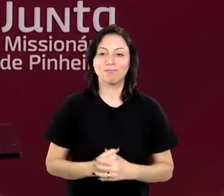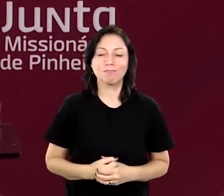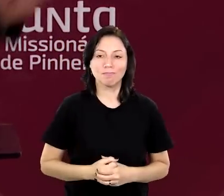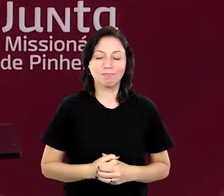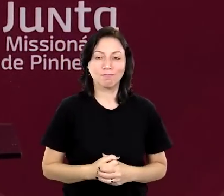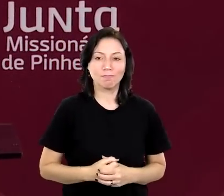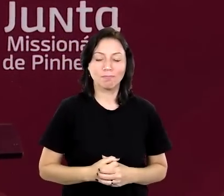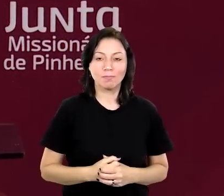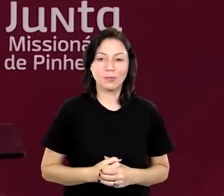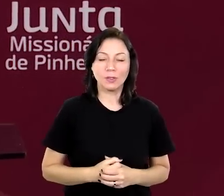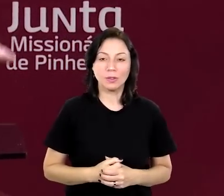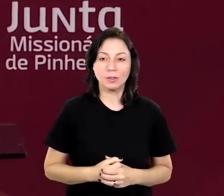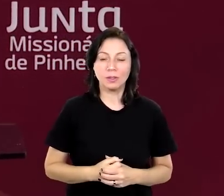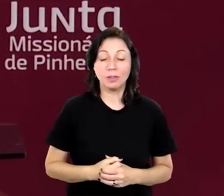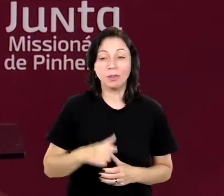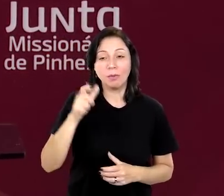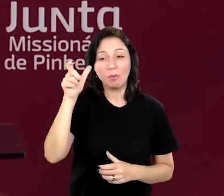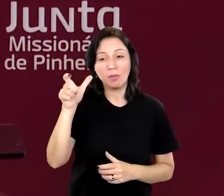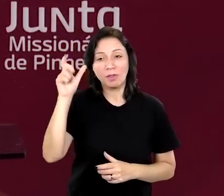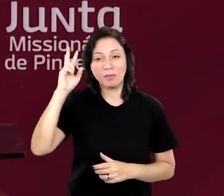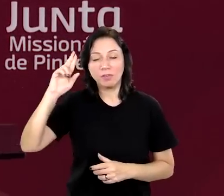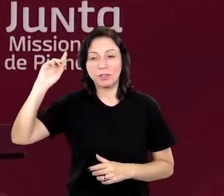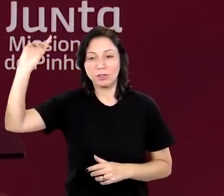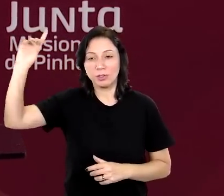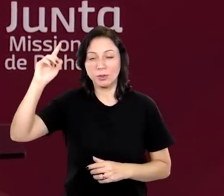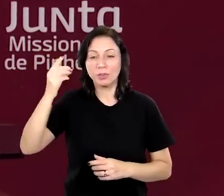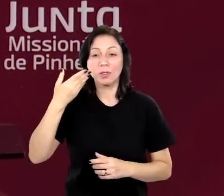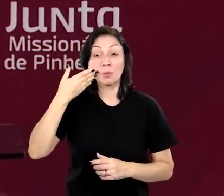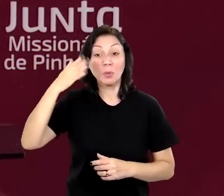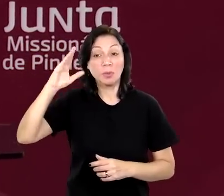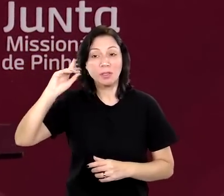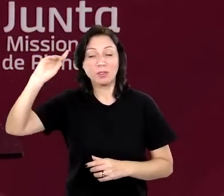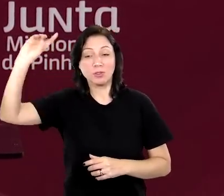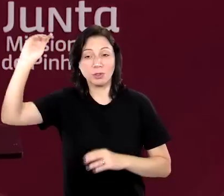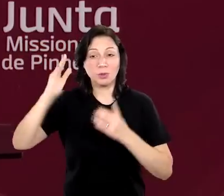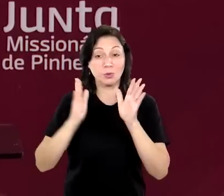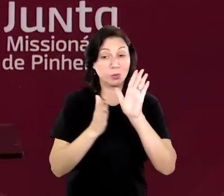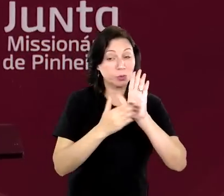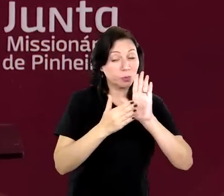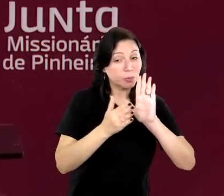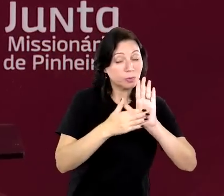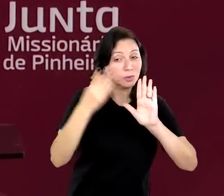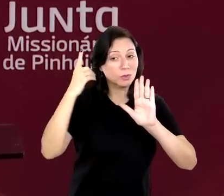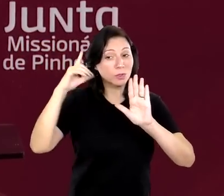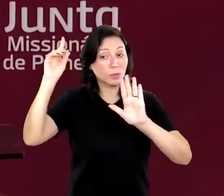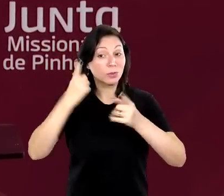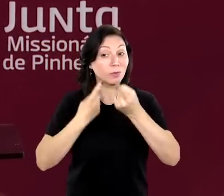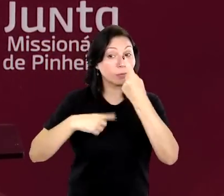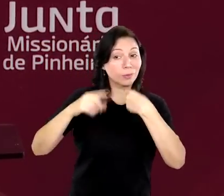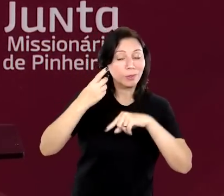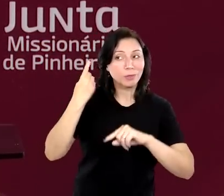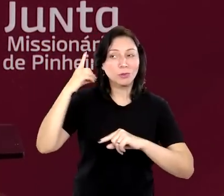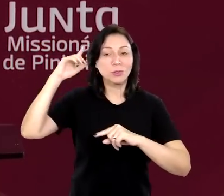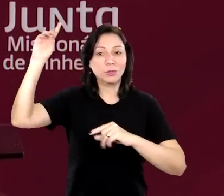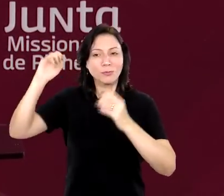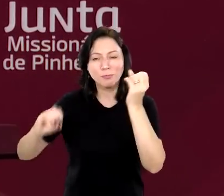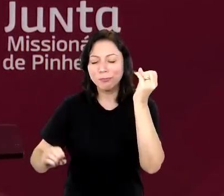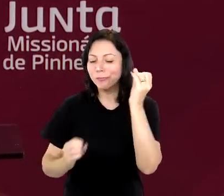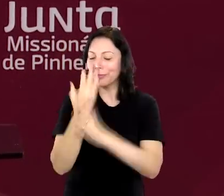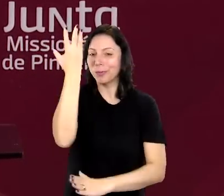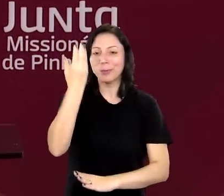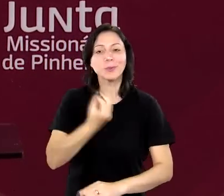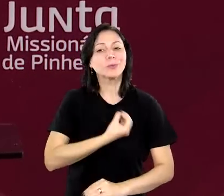A palavra de Deus vai se cumprir na sua vida, meu irmão. Os planos de Deus, os desígnios de Deus, não tem como fugir.